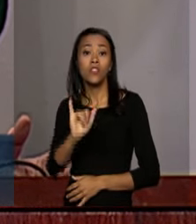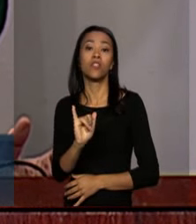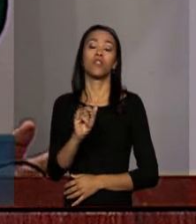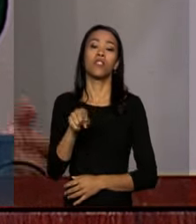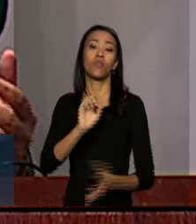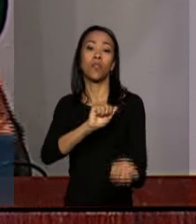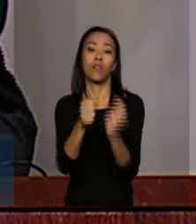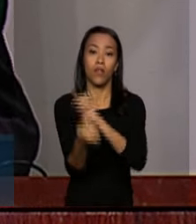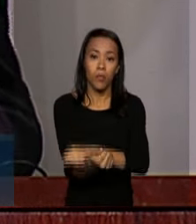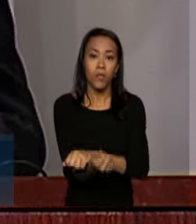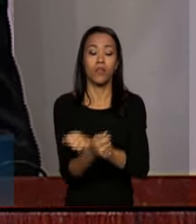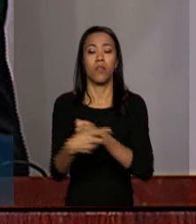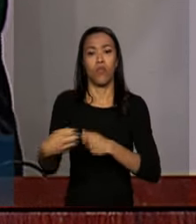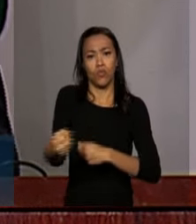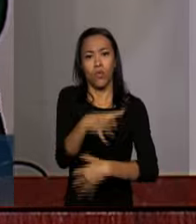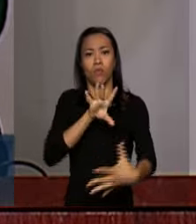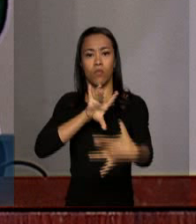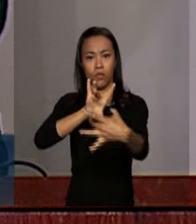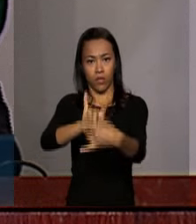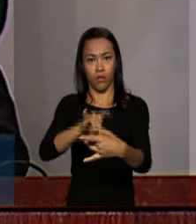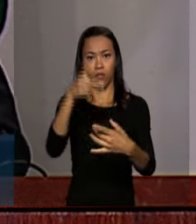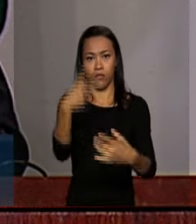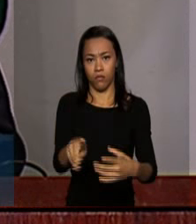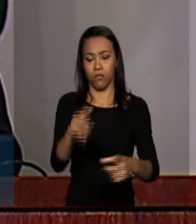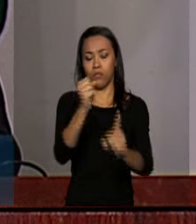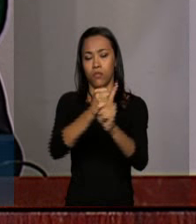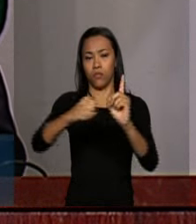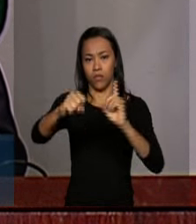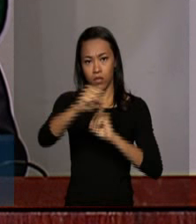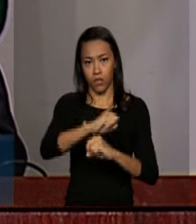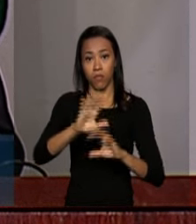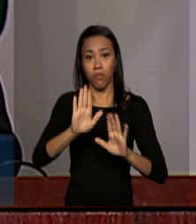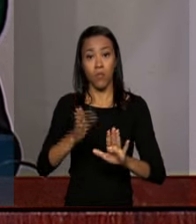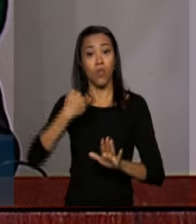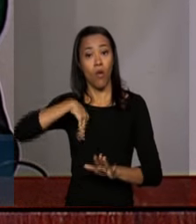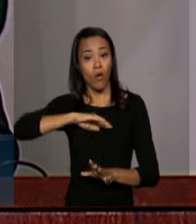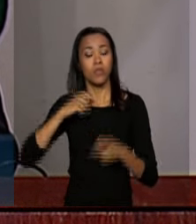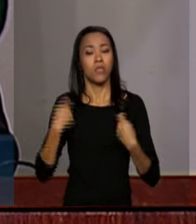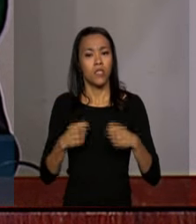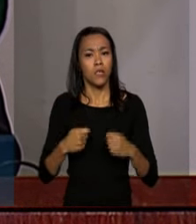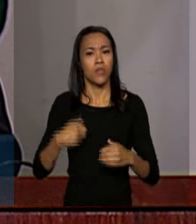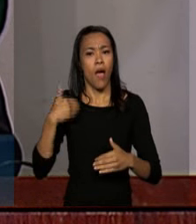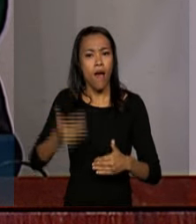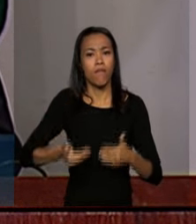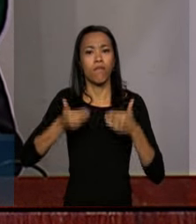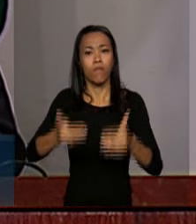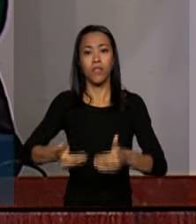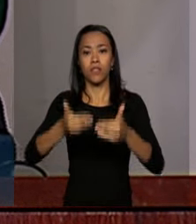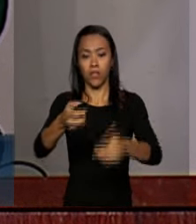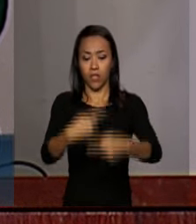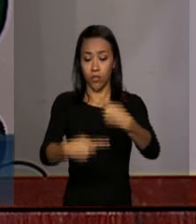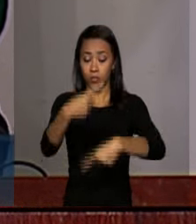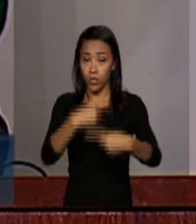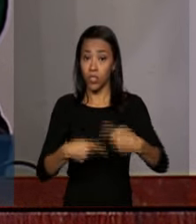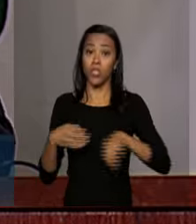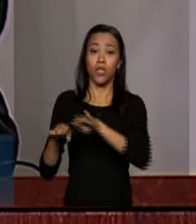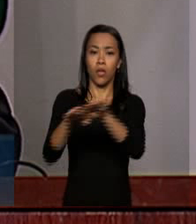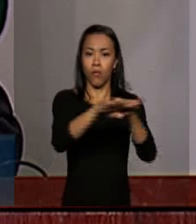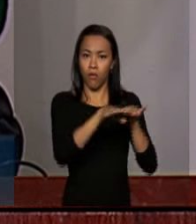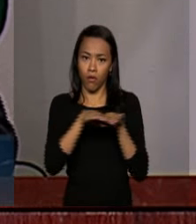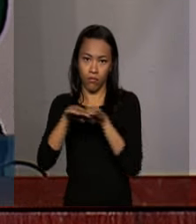contudo, ser necessário seguir avançando em políticas que promovam a equidade de raça e de gênero em nossa